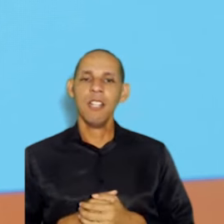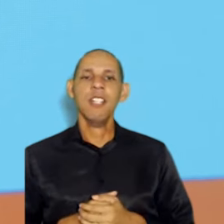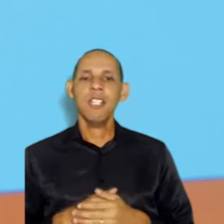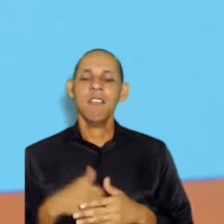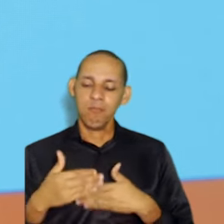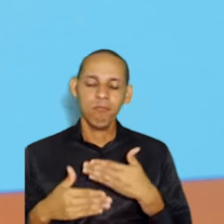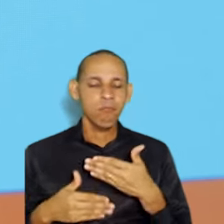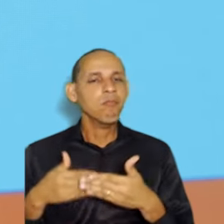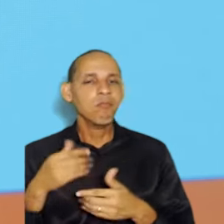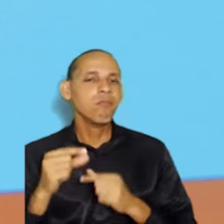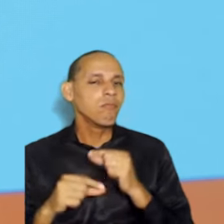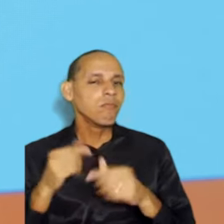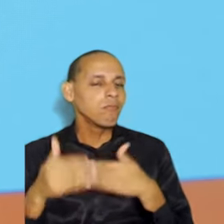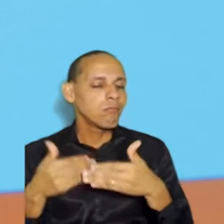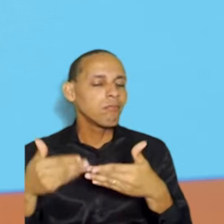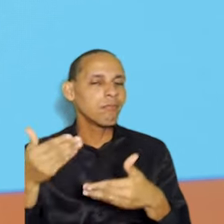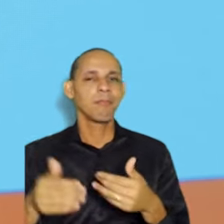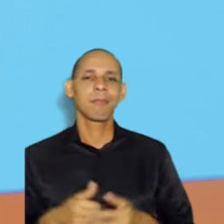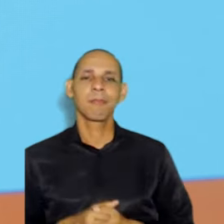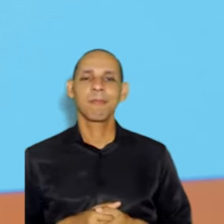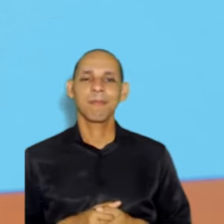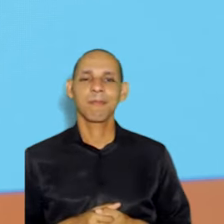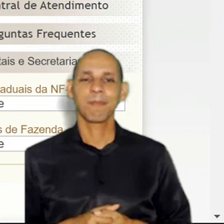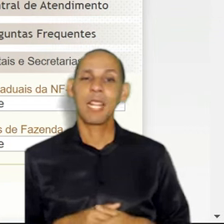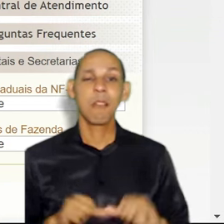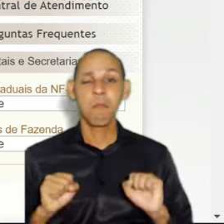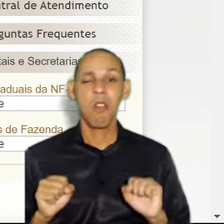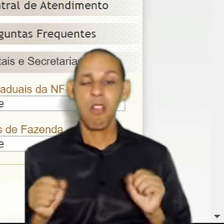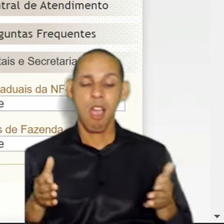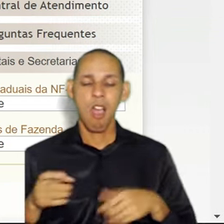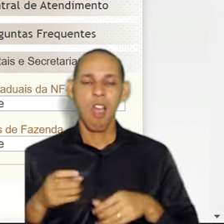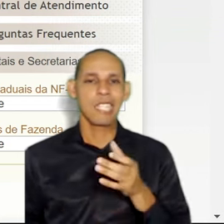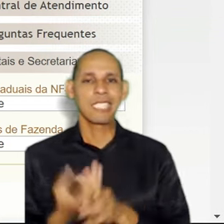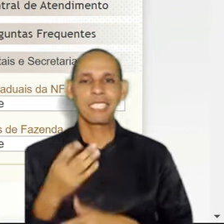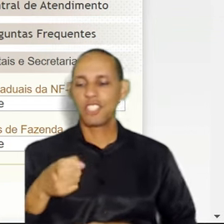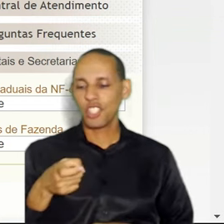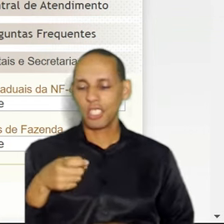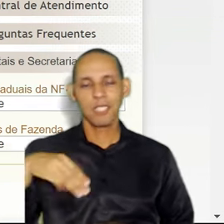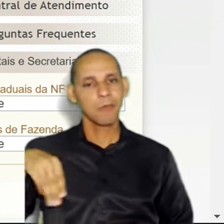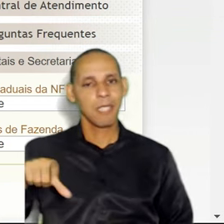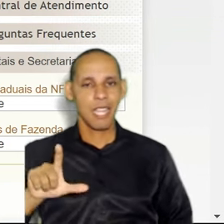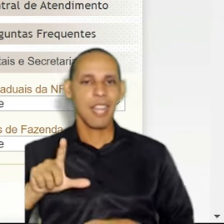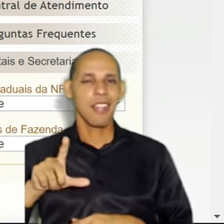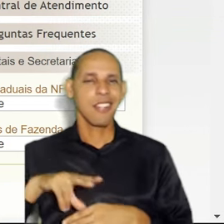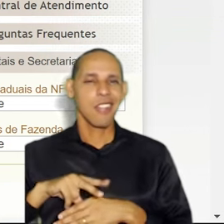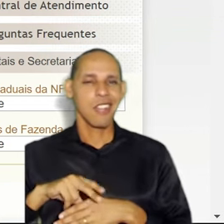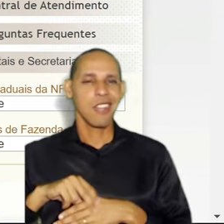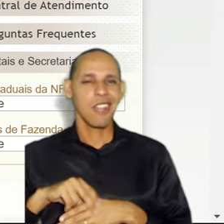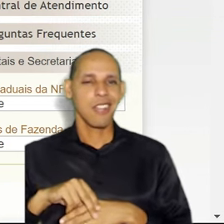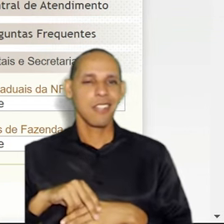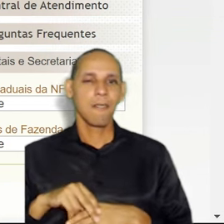ele vai sendo gradativamente tratado né talvez ali no momento da geração do XML o sistema